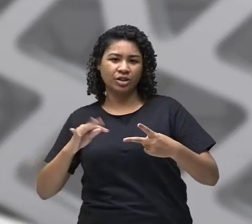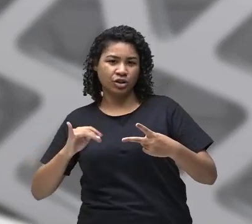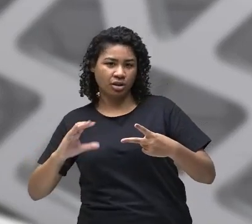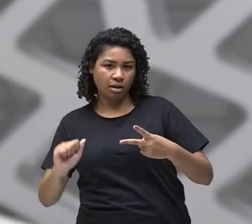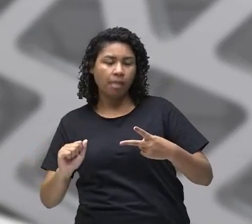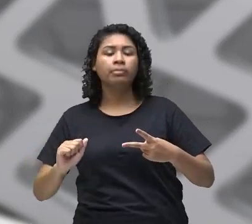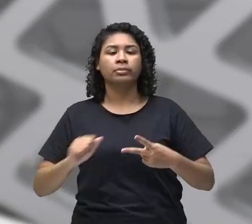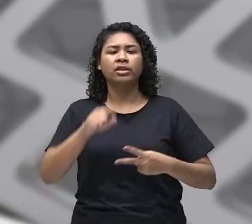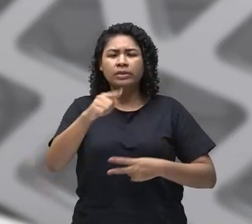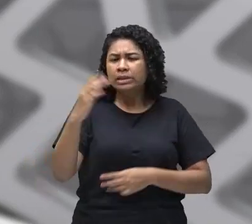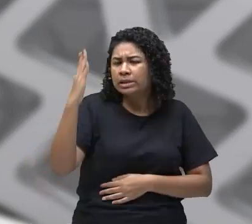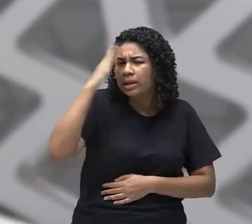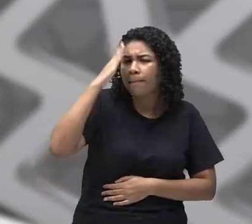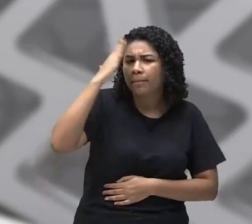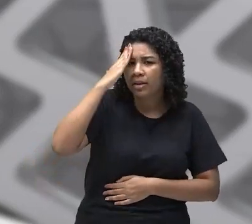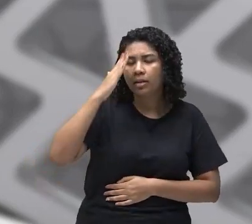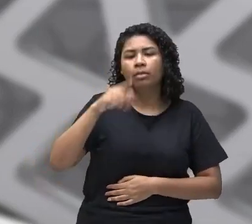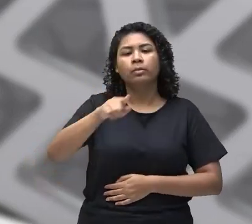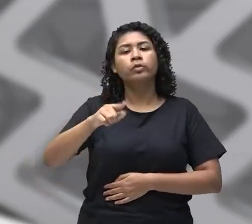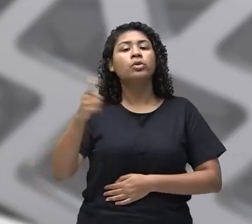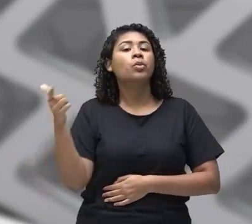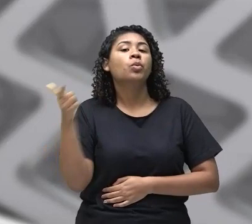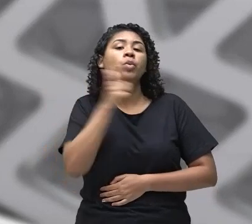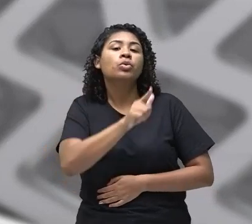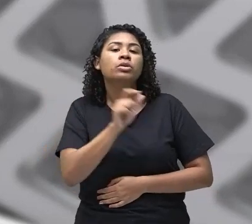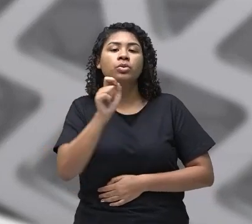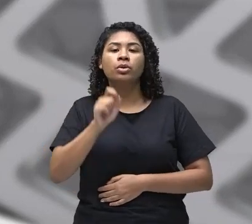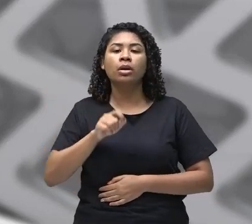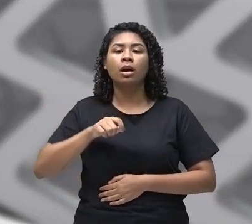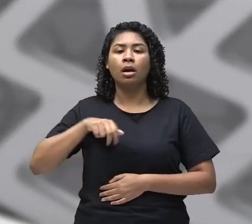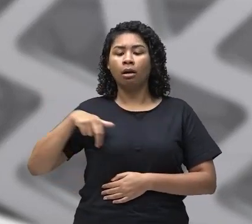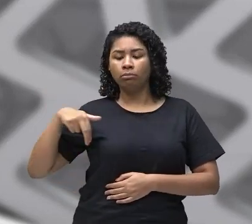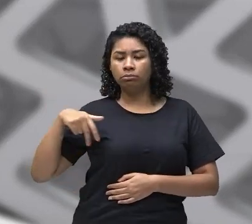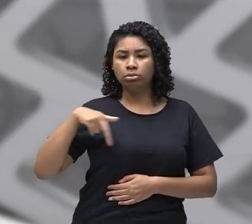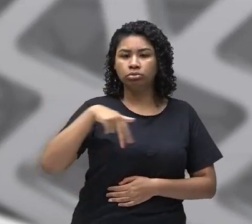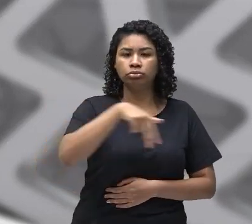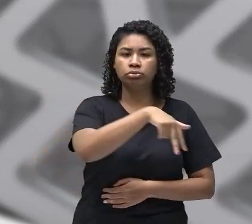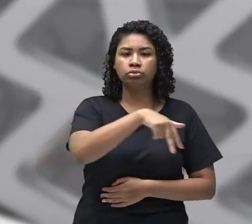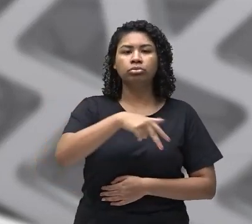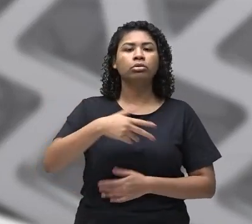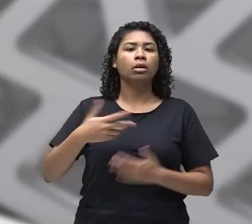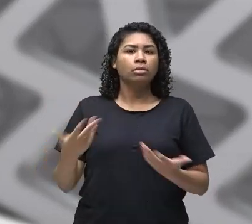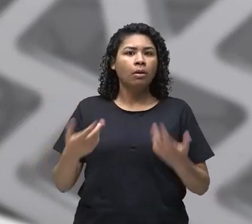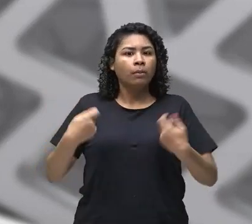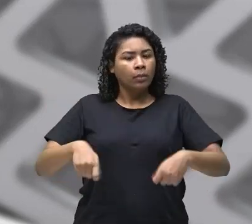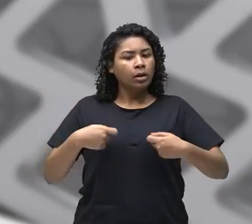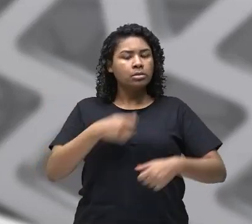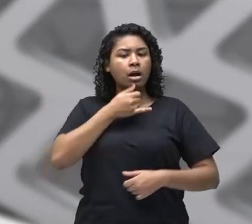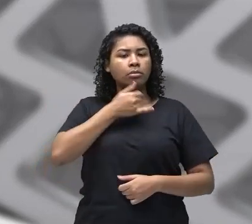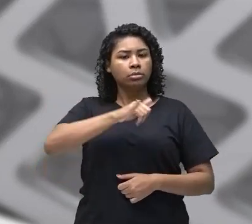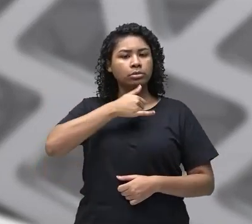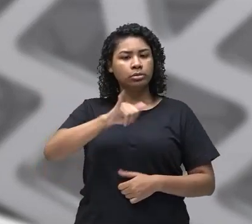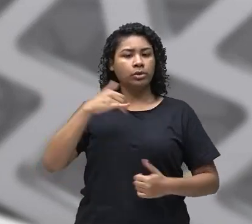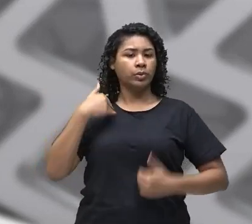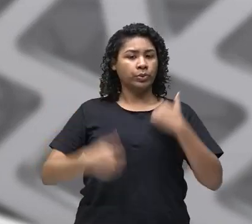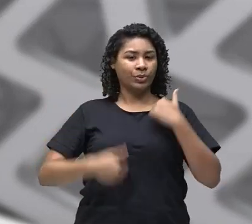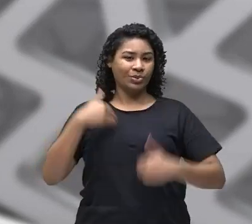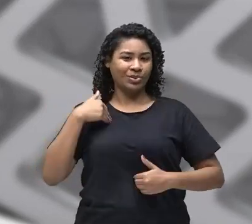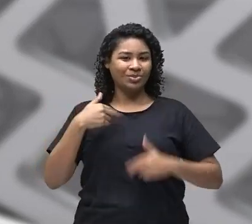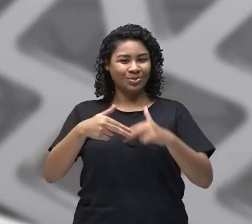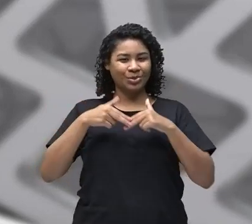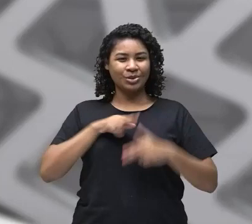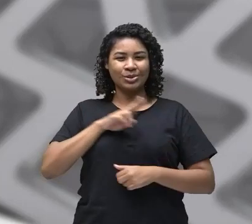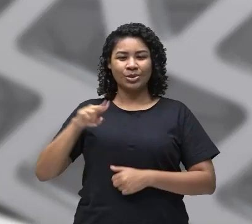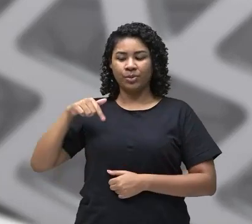para você andar se locomover eu necessito de uma energia que é a